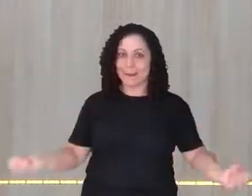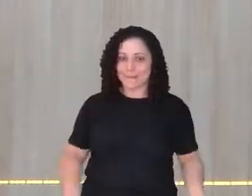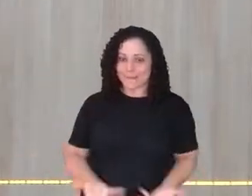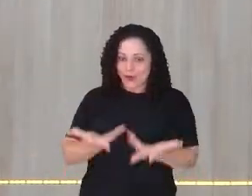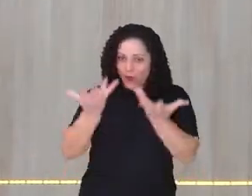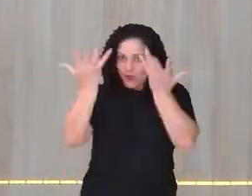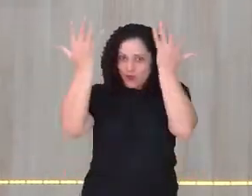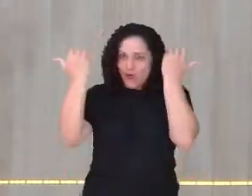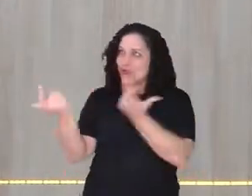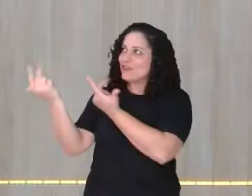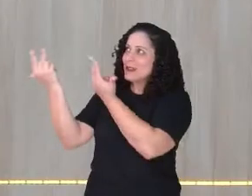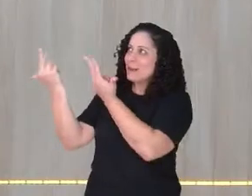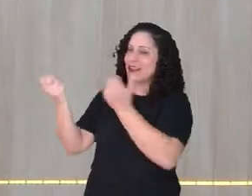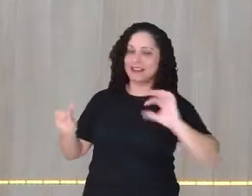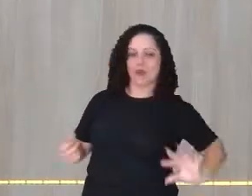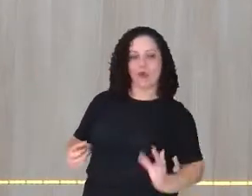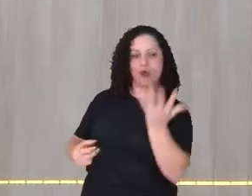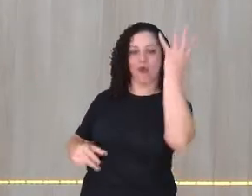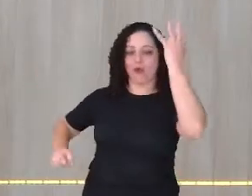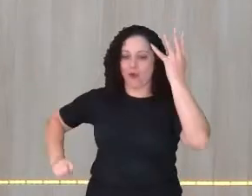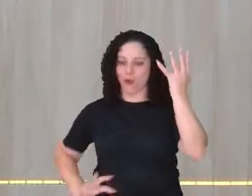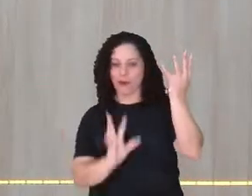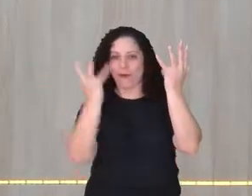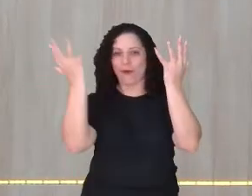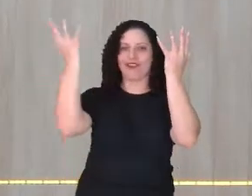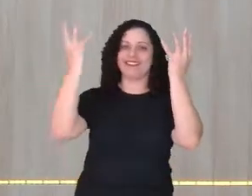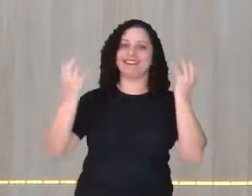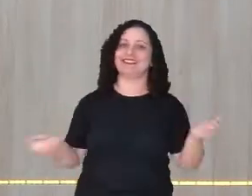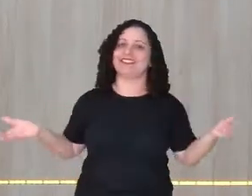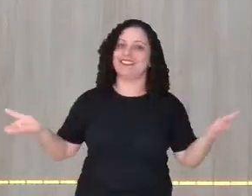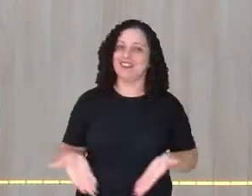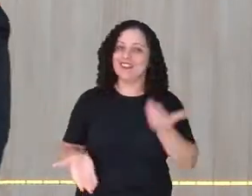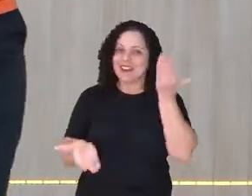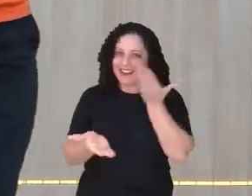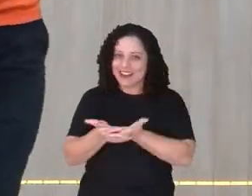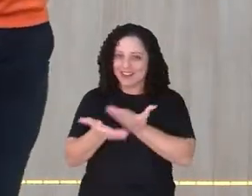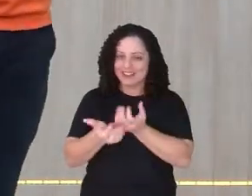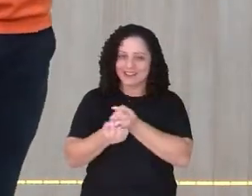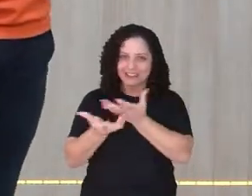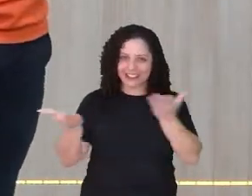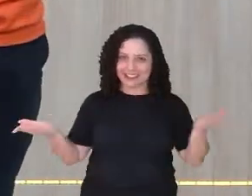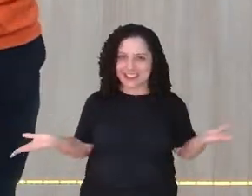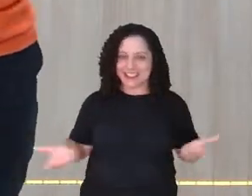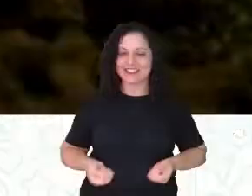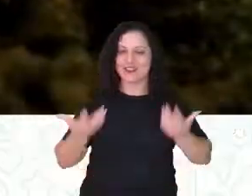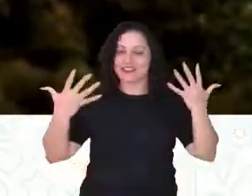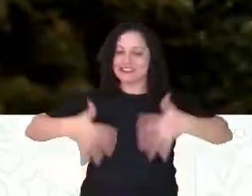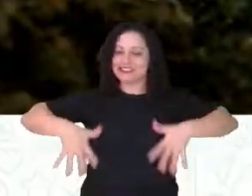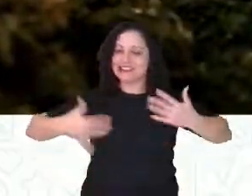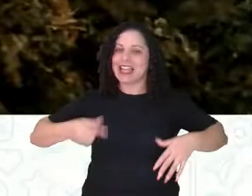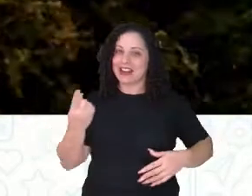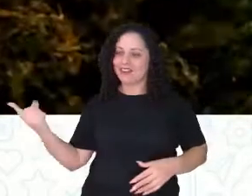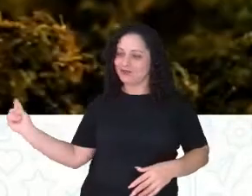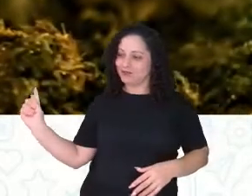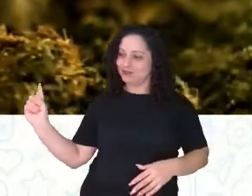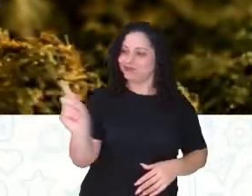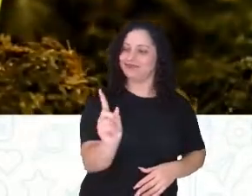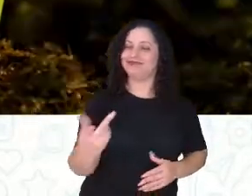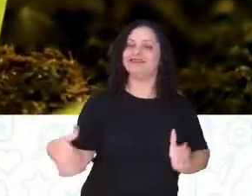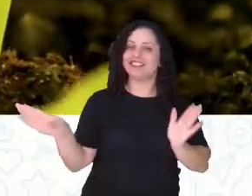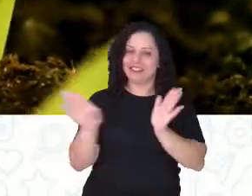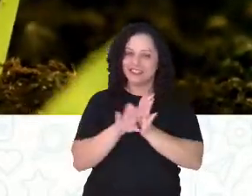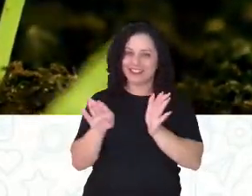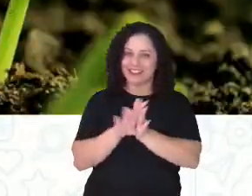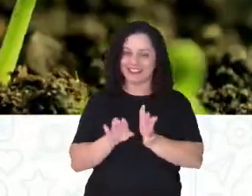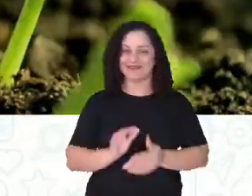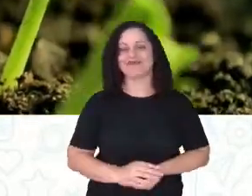assim como essas plantas para dar aula para vocês. Eu vou deixar no suspense aqui, ela vai aparecer aqui magicamente.